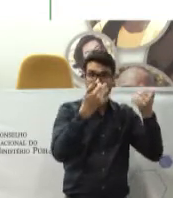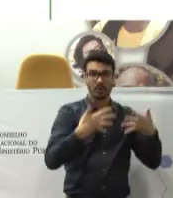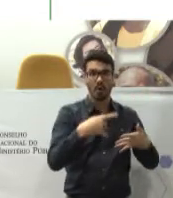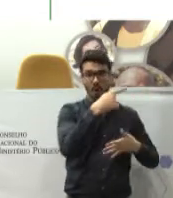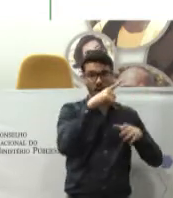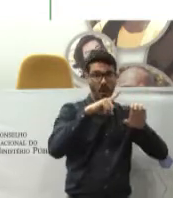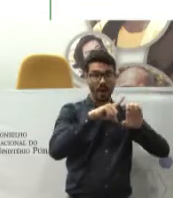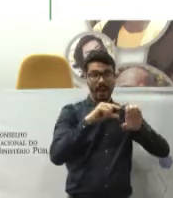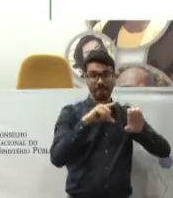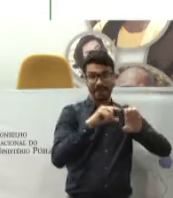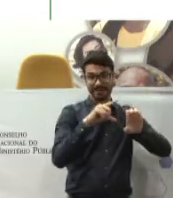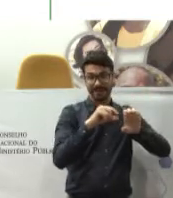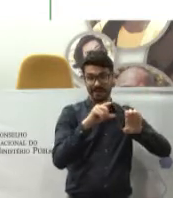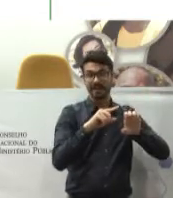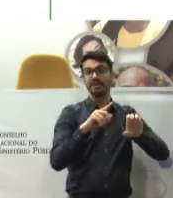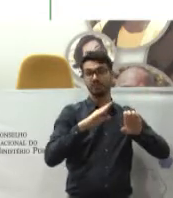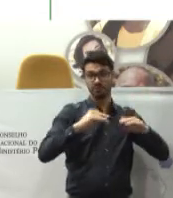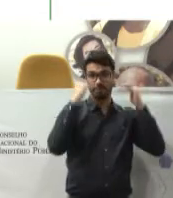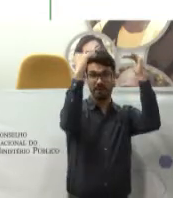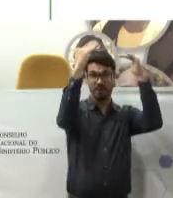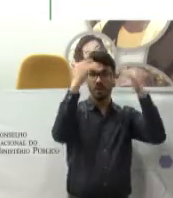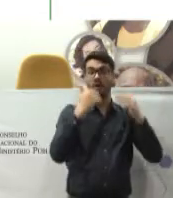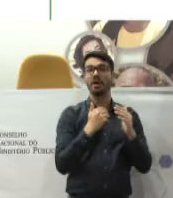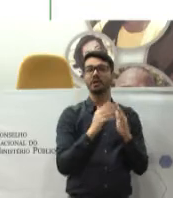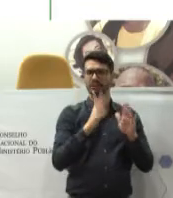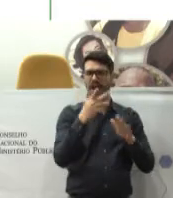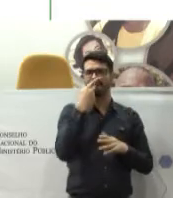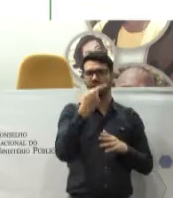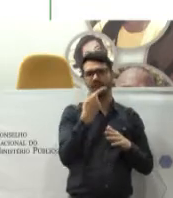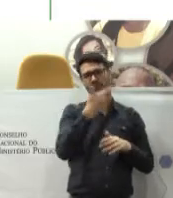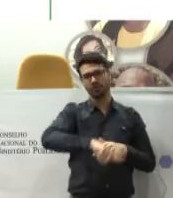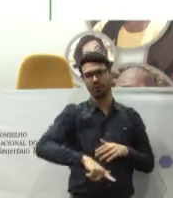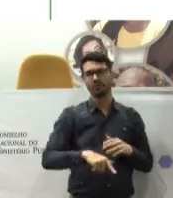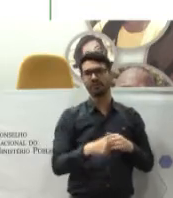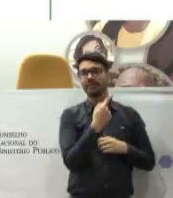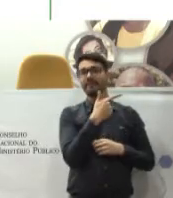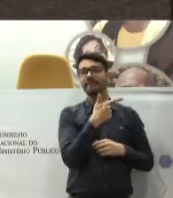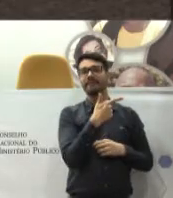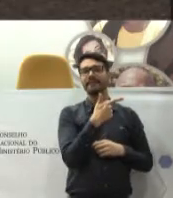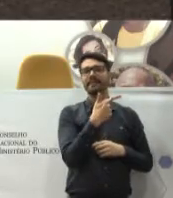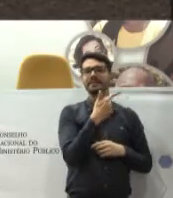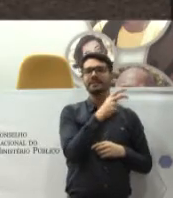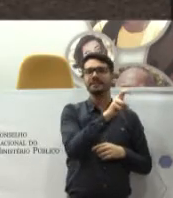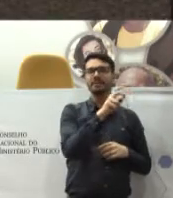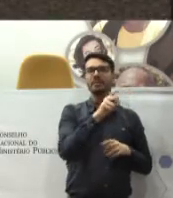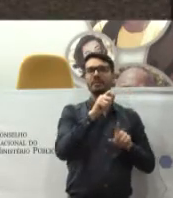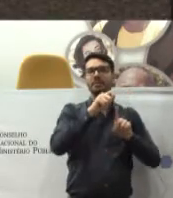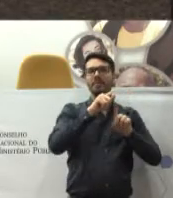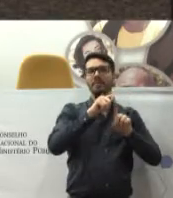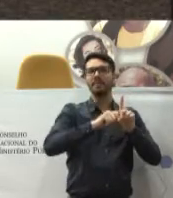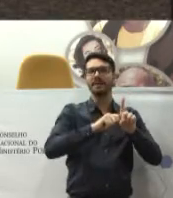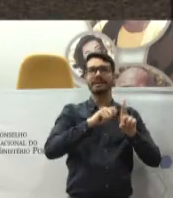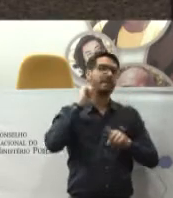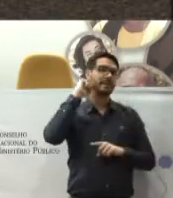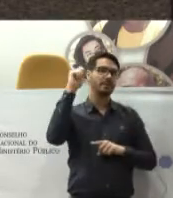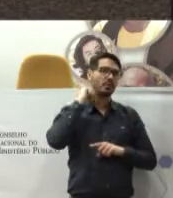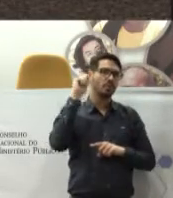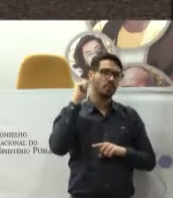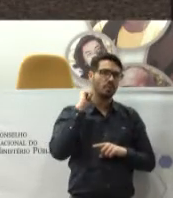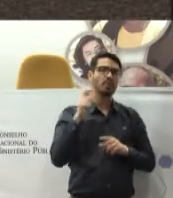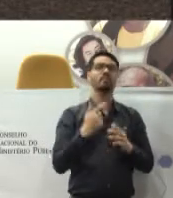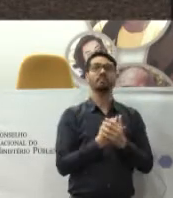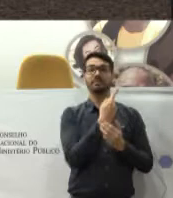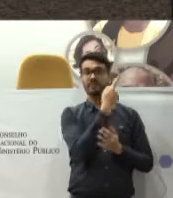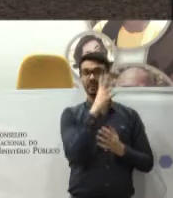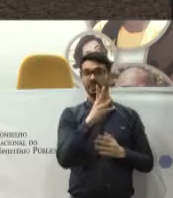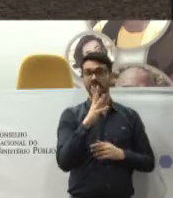ementa do Superior Tribunal de Justiça, né? Está repetitivo, 25/4. Mas, na verdade, a decisão definitiva foi